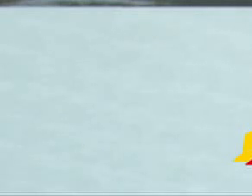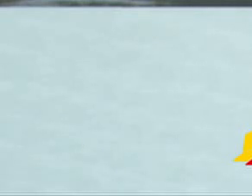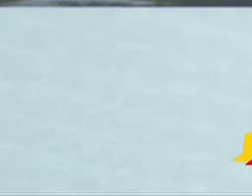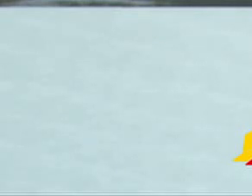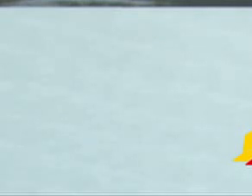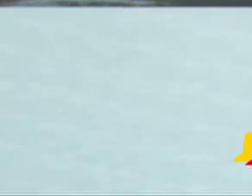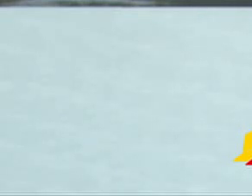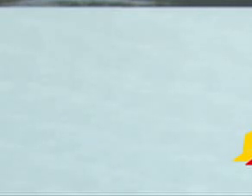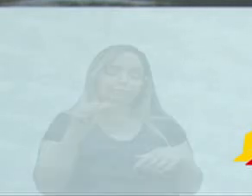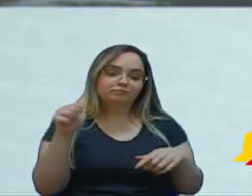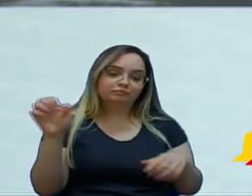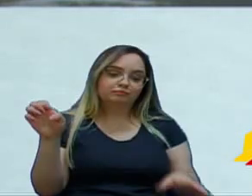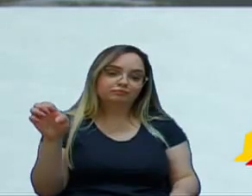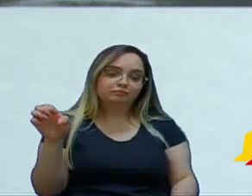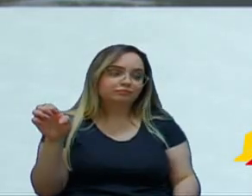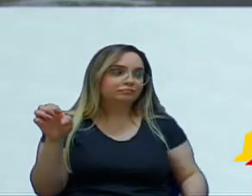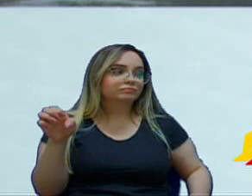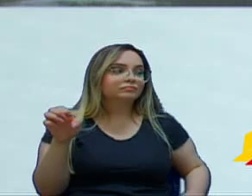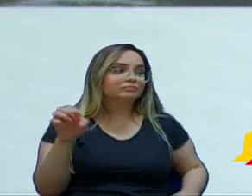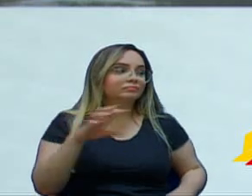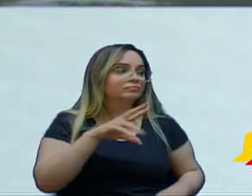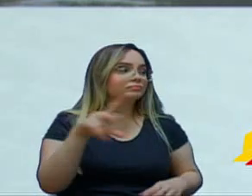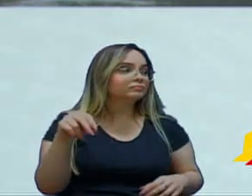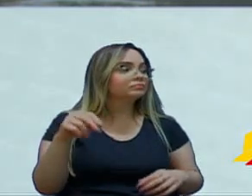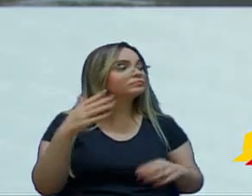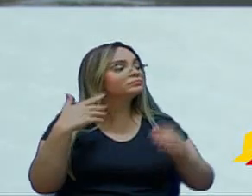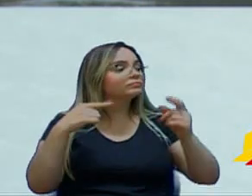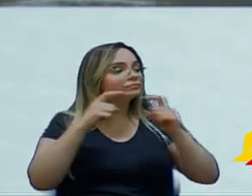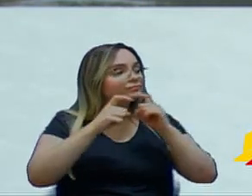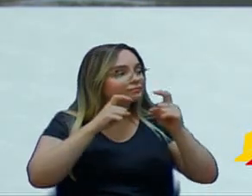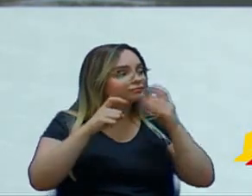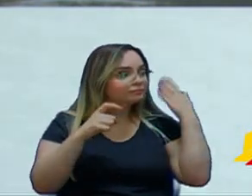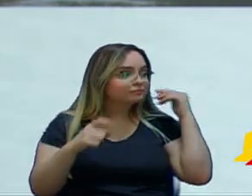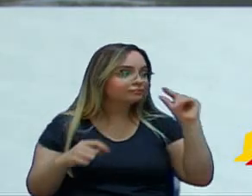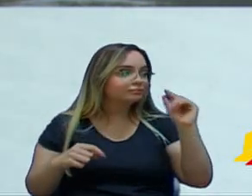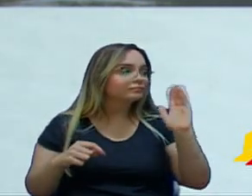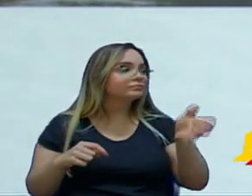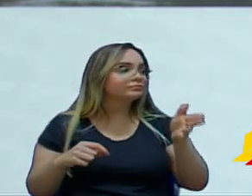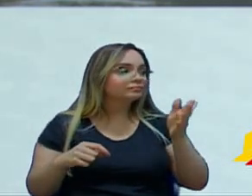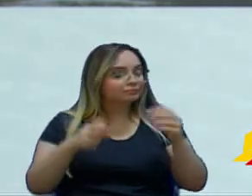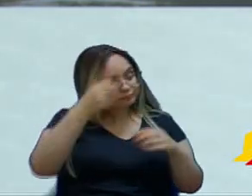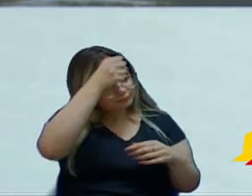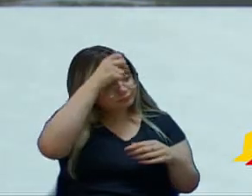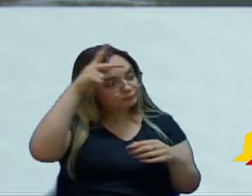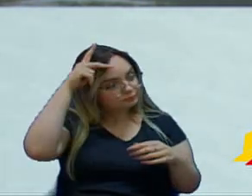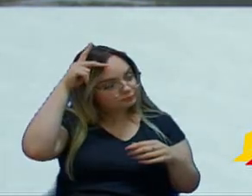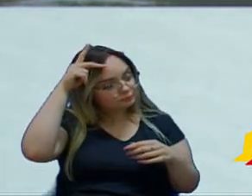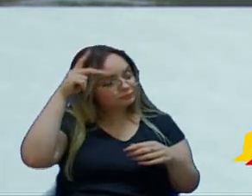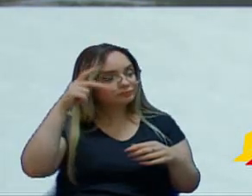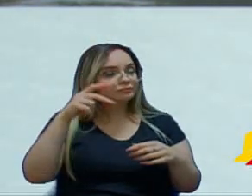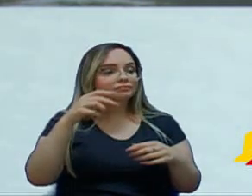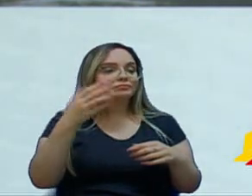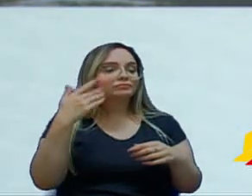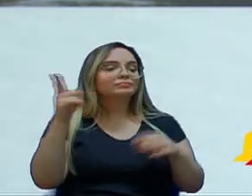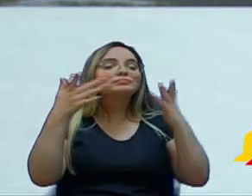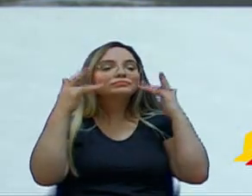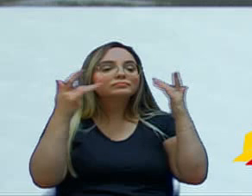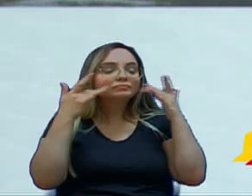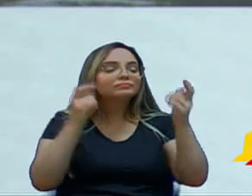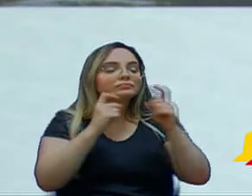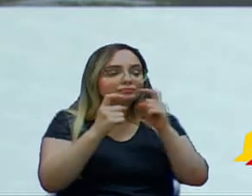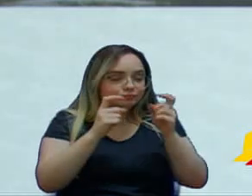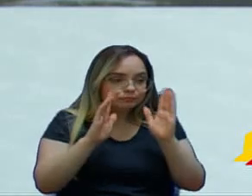saneamento, do SAI. Onde tiver uma reunião aqui com o prefeito Rodrigo Manga no teatro,